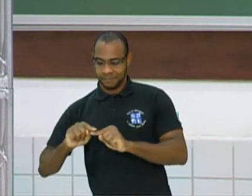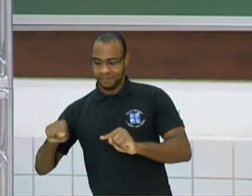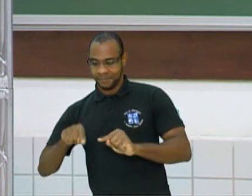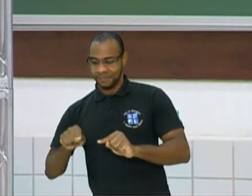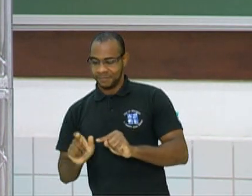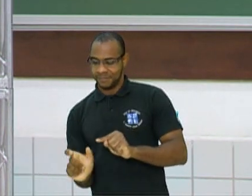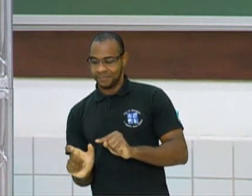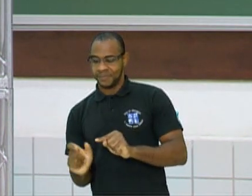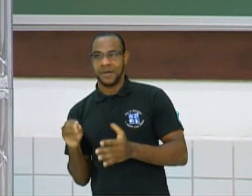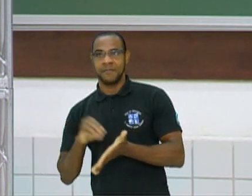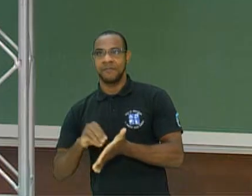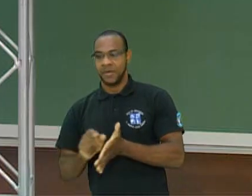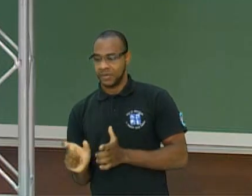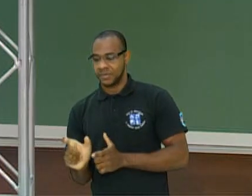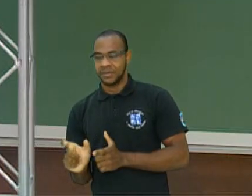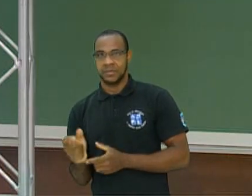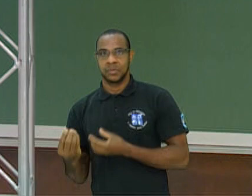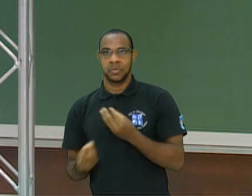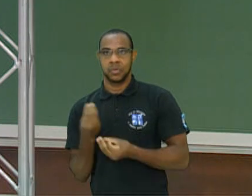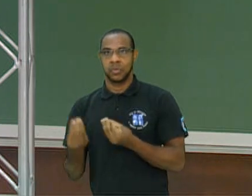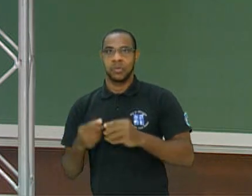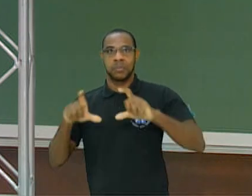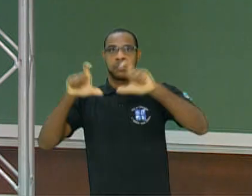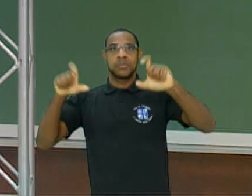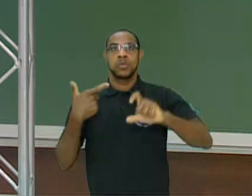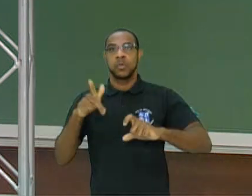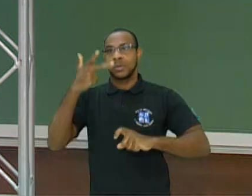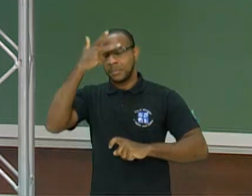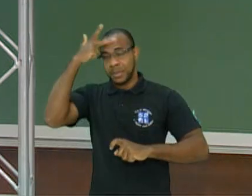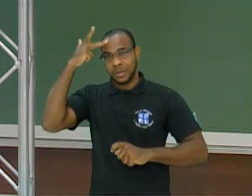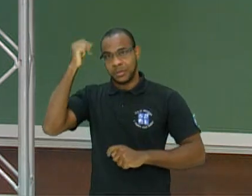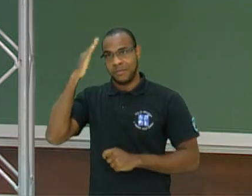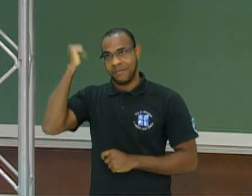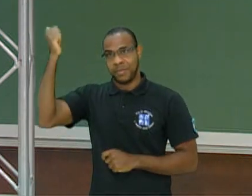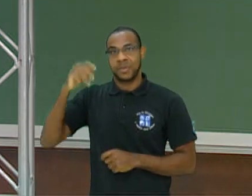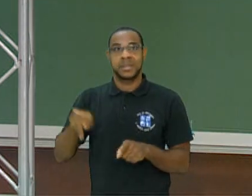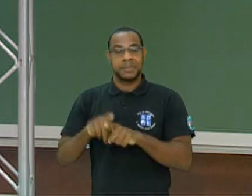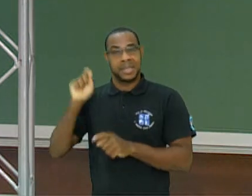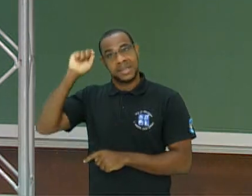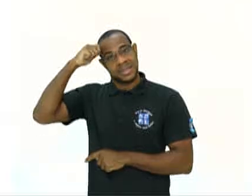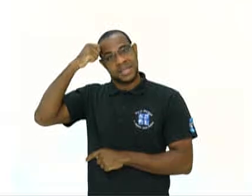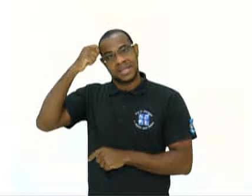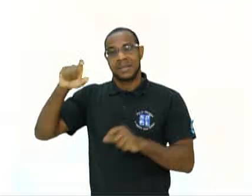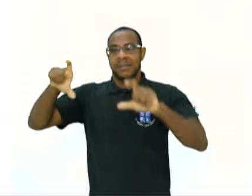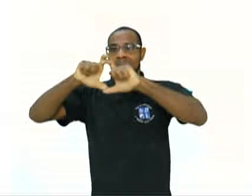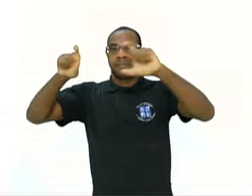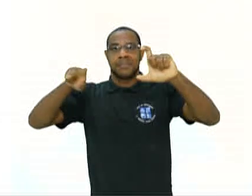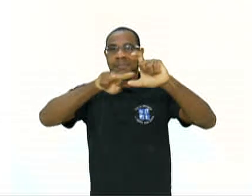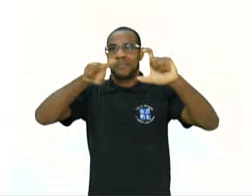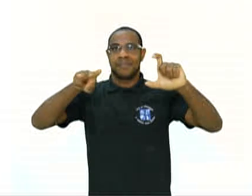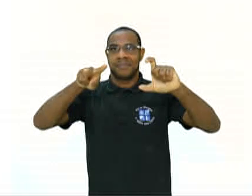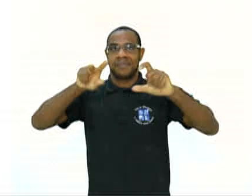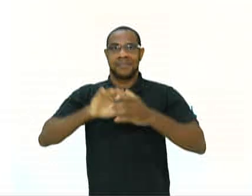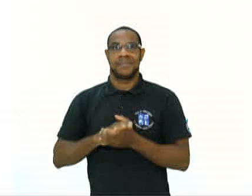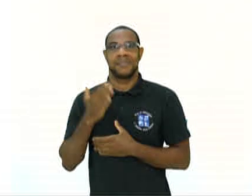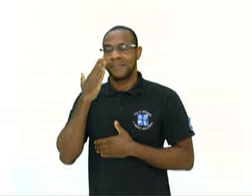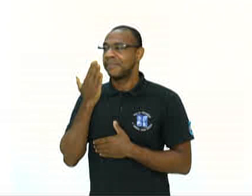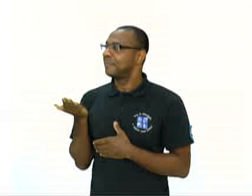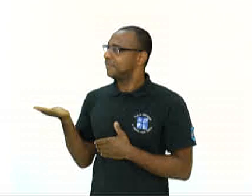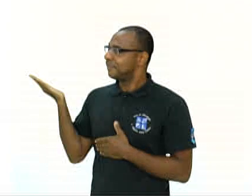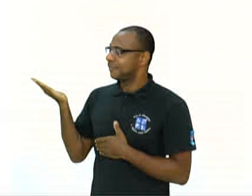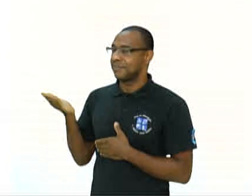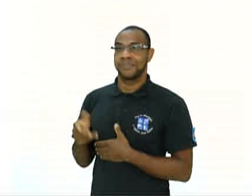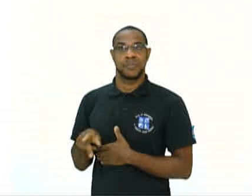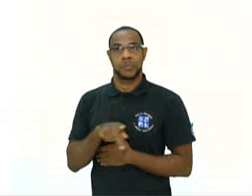uma outra pessoa, de uma outra celebridade também negra. Oprah Winfrey is a talk show host,